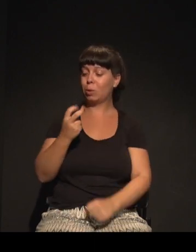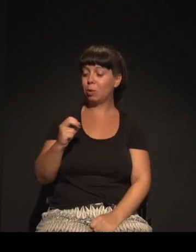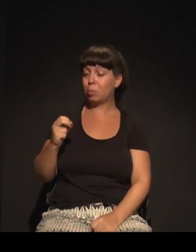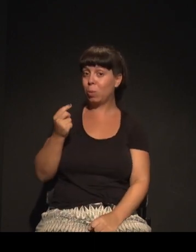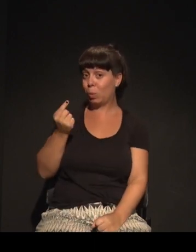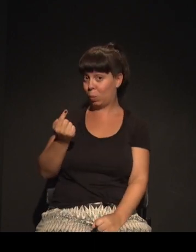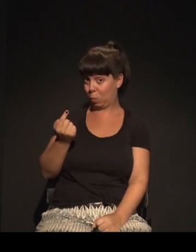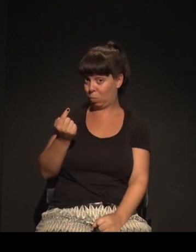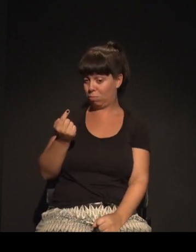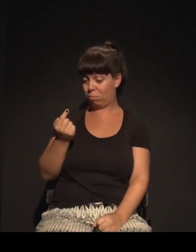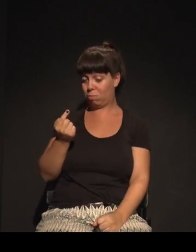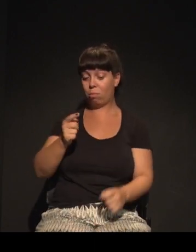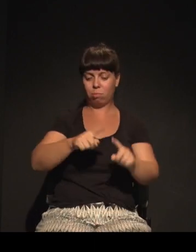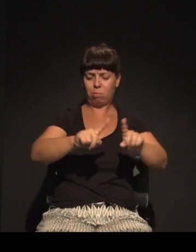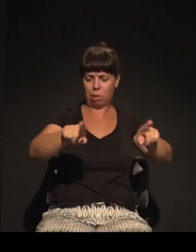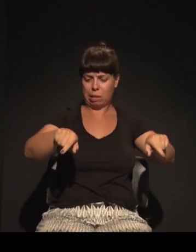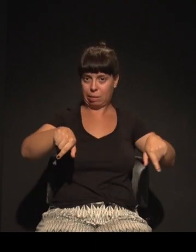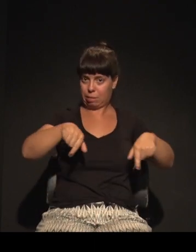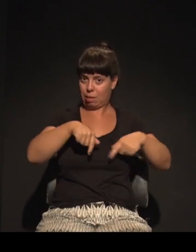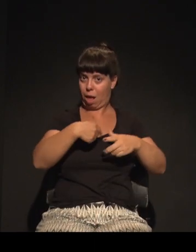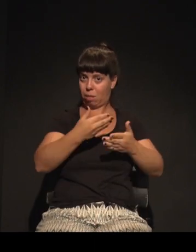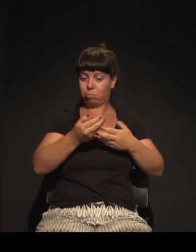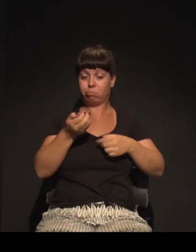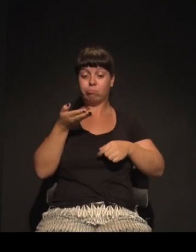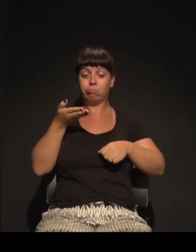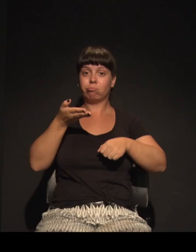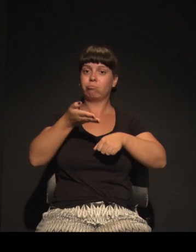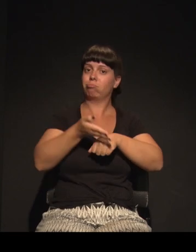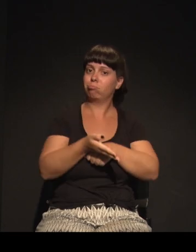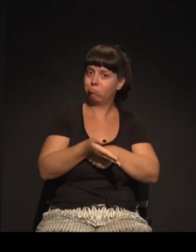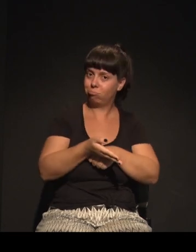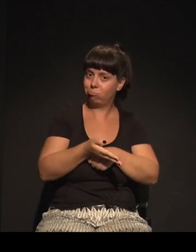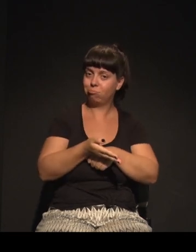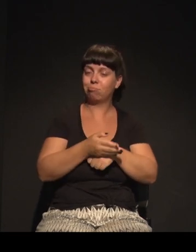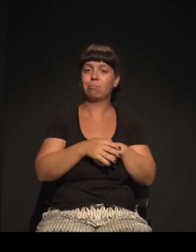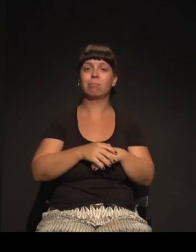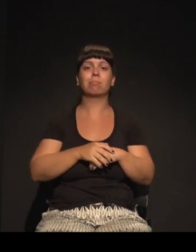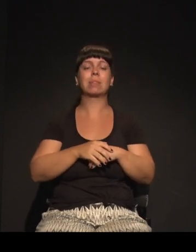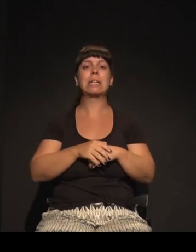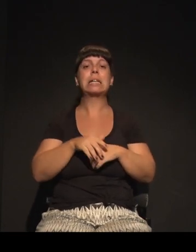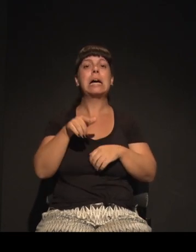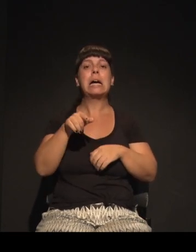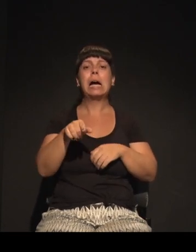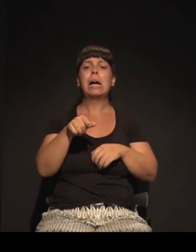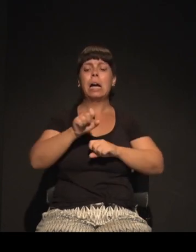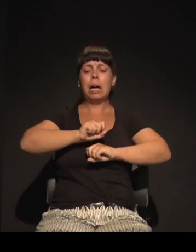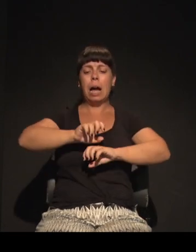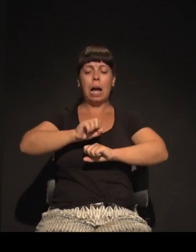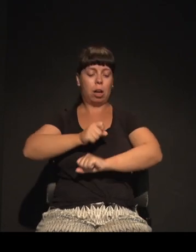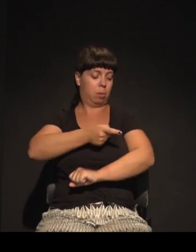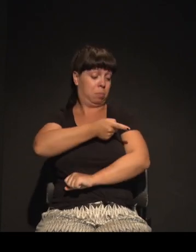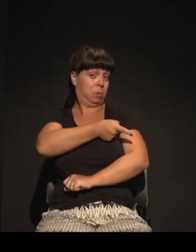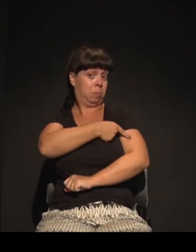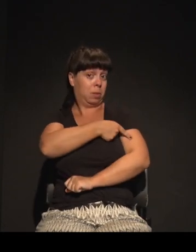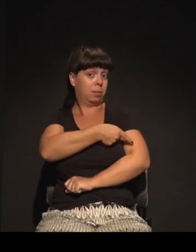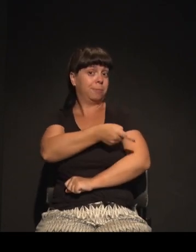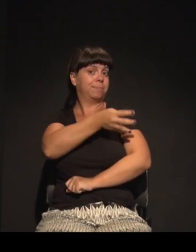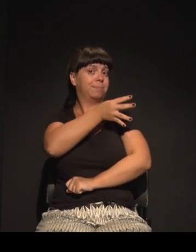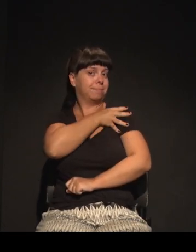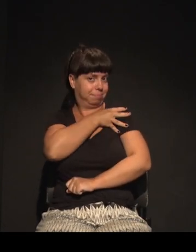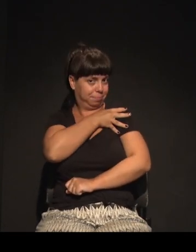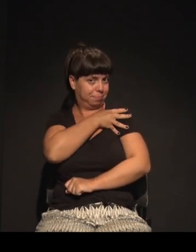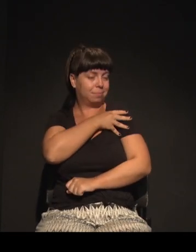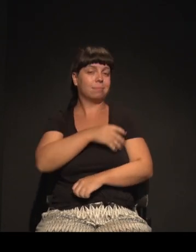entrei na sala de aula para dar aula né e eu tinha que dá aula de 1ª a 4ª série